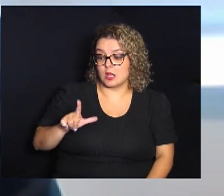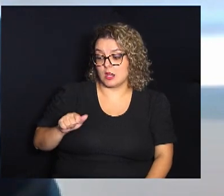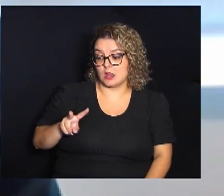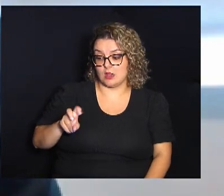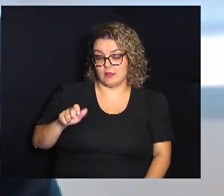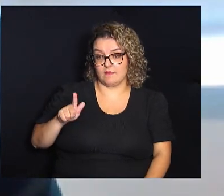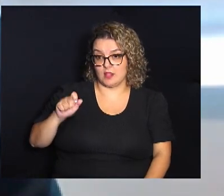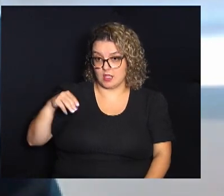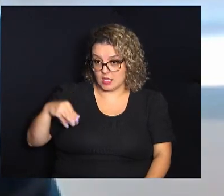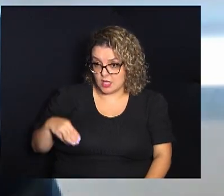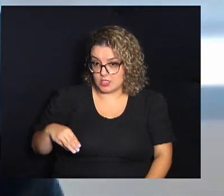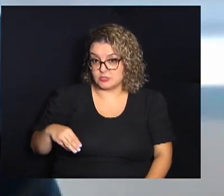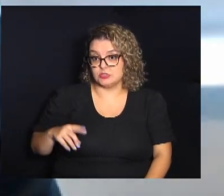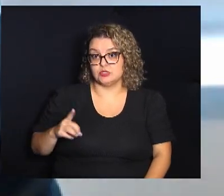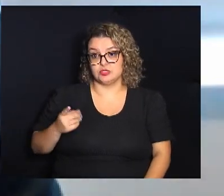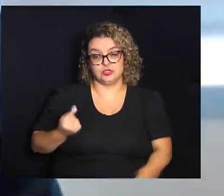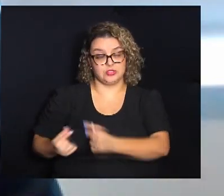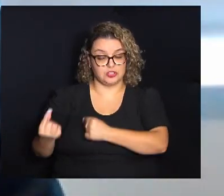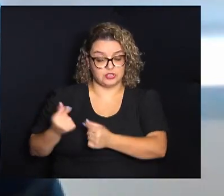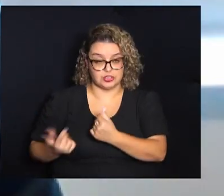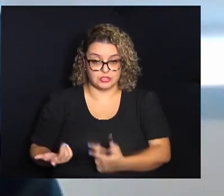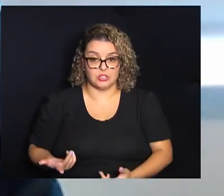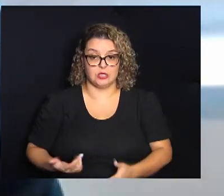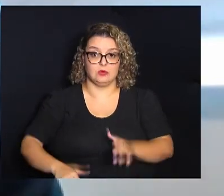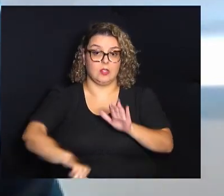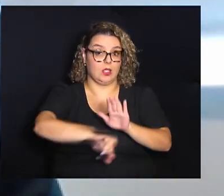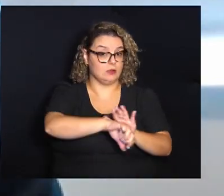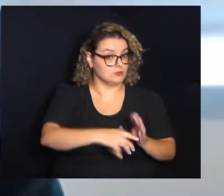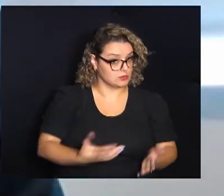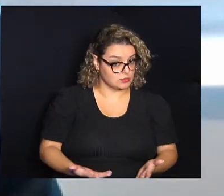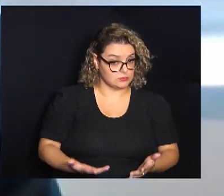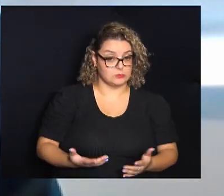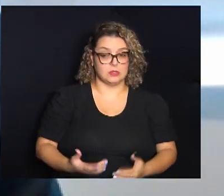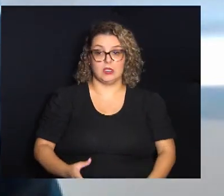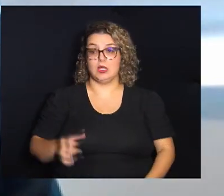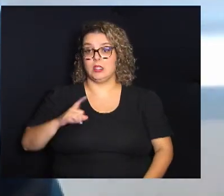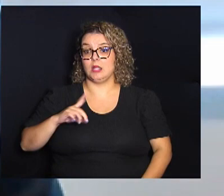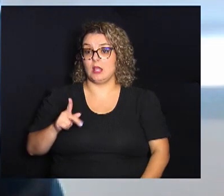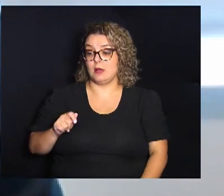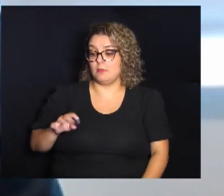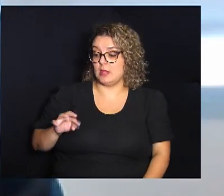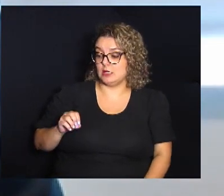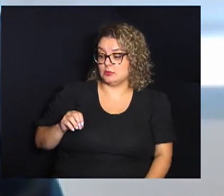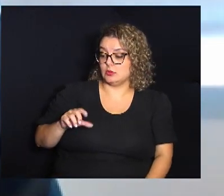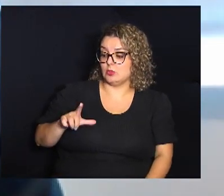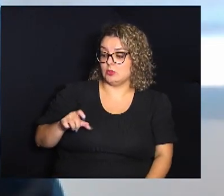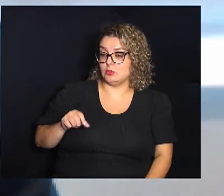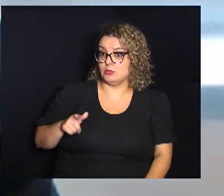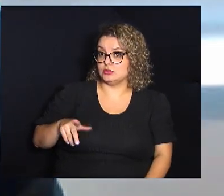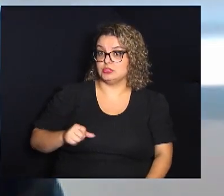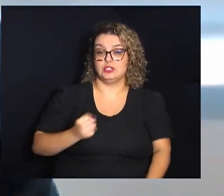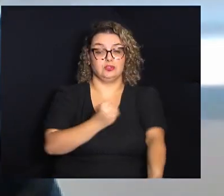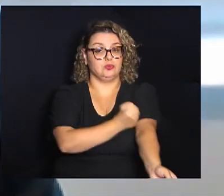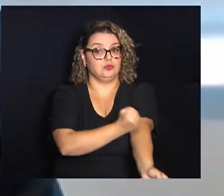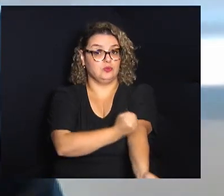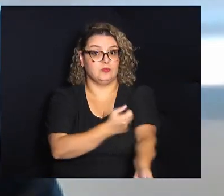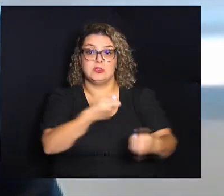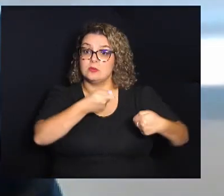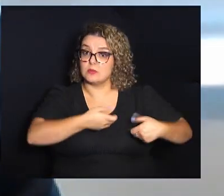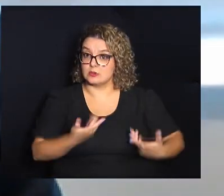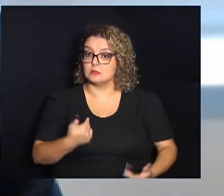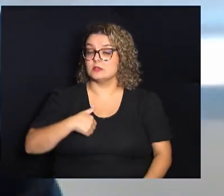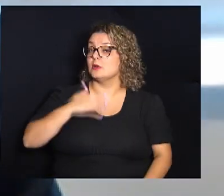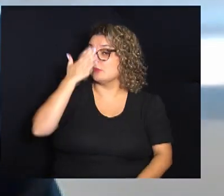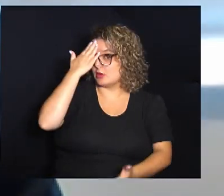e criminalização, conscientização com relação à patologia do vício, da aposta. Então, assim, eu